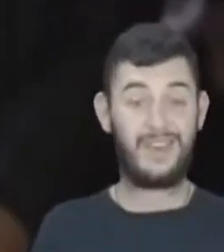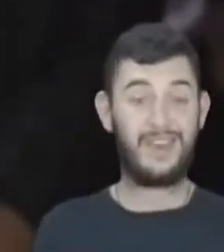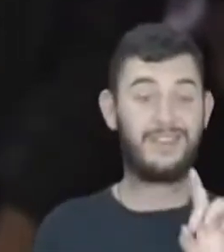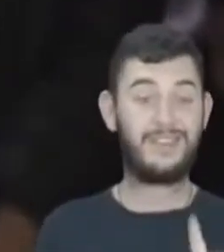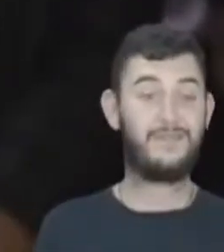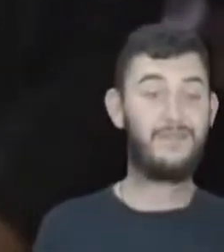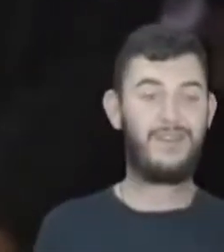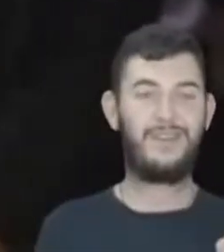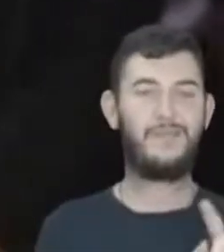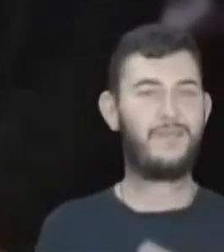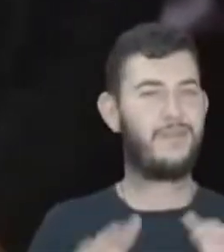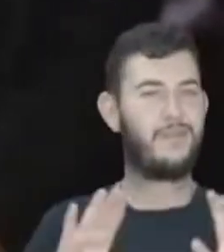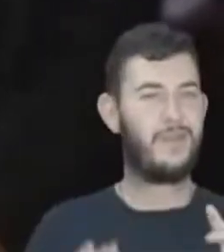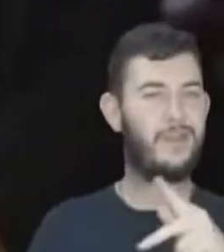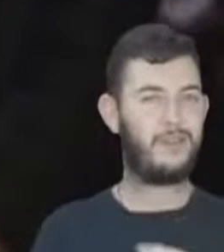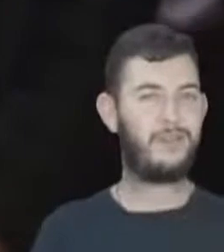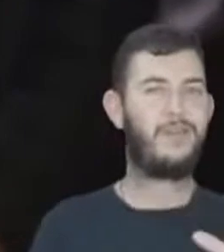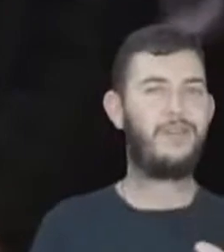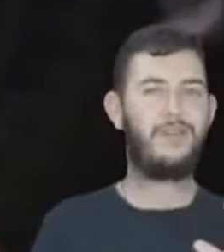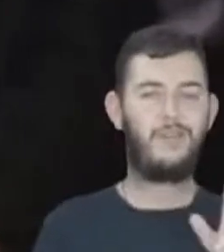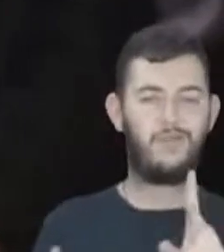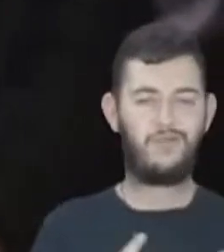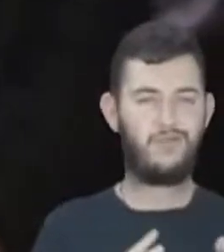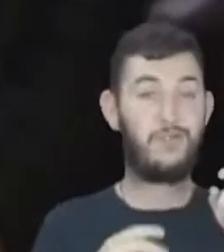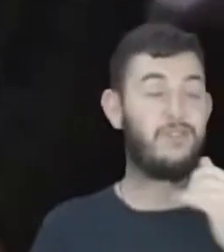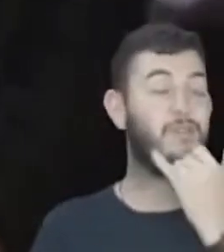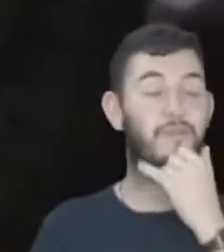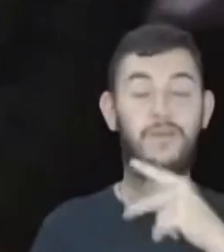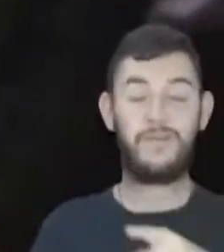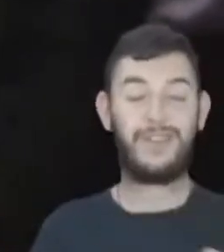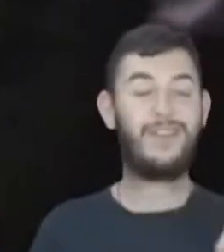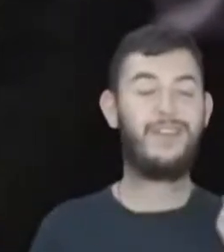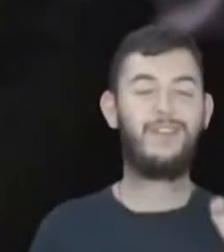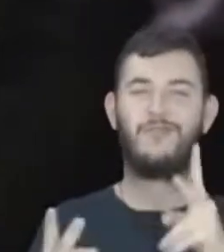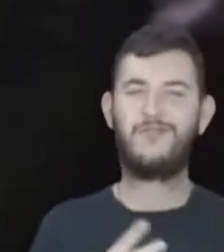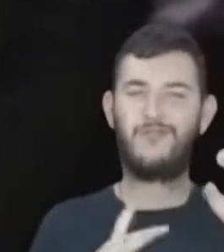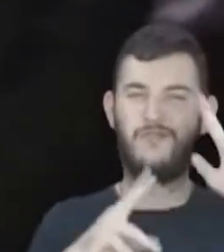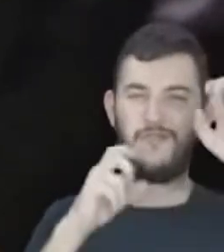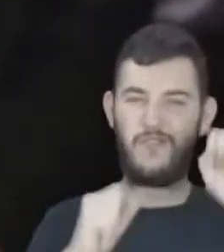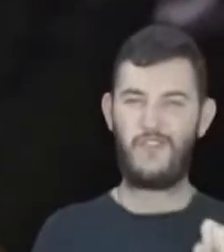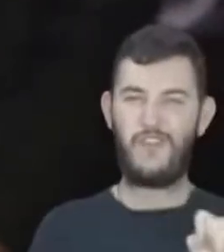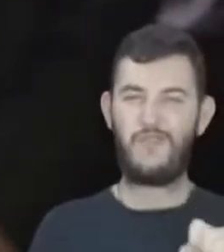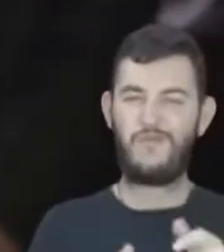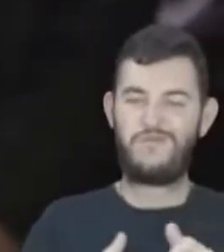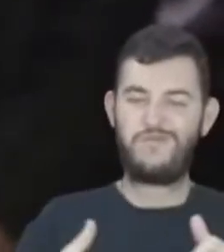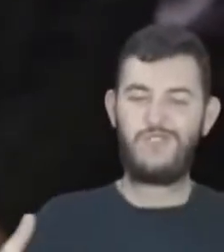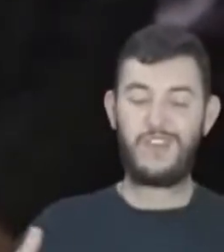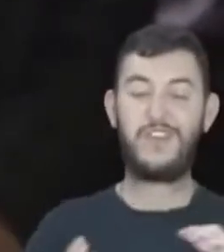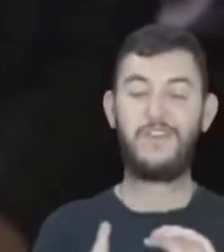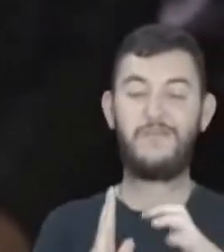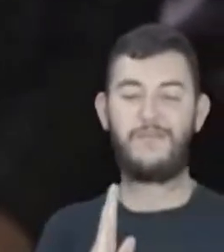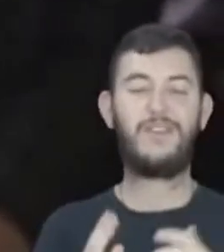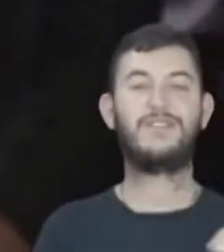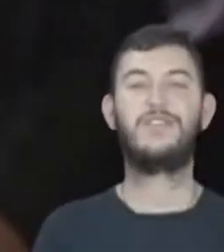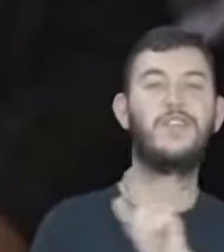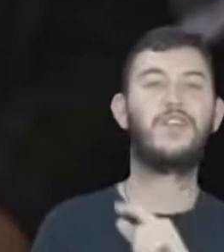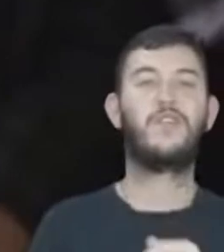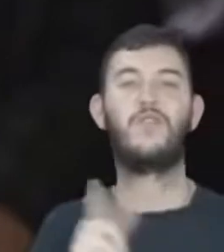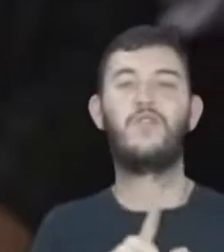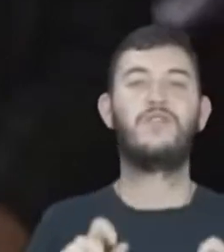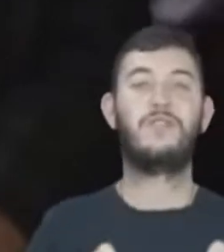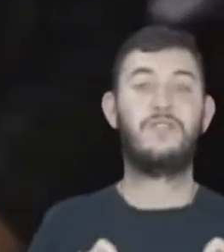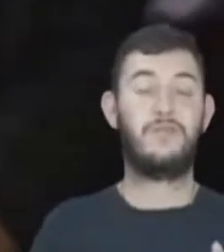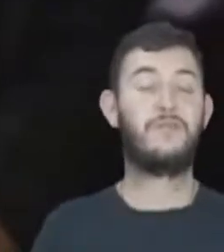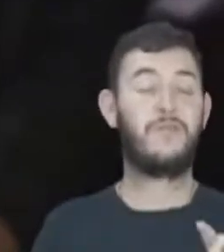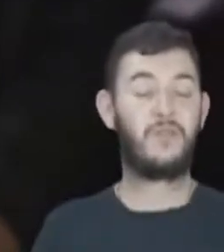forte, continua crescendo e continua o partido que conseguiu compor a maior frente de esquerda já